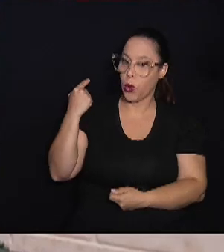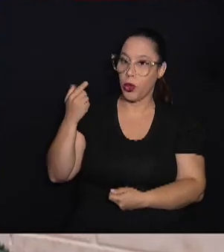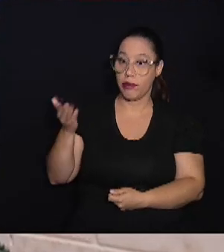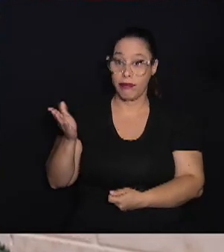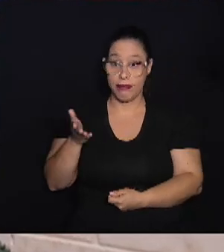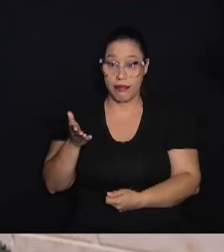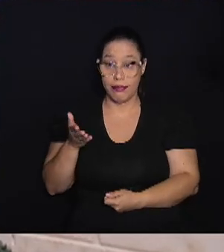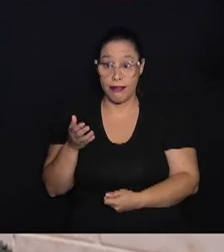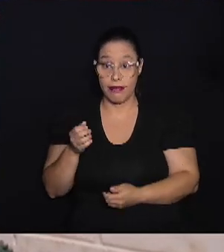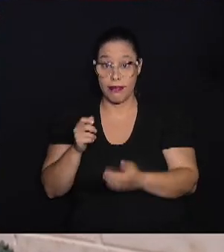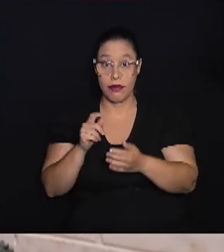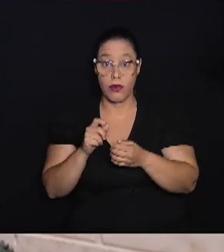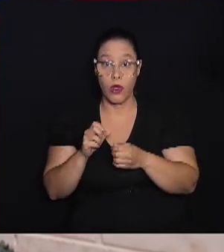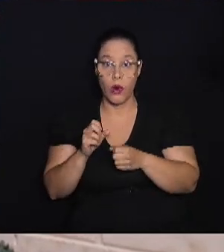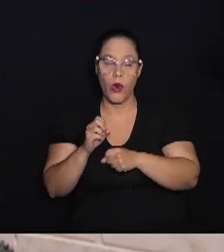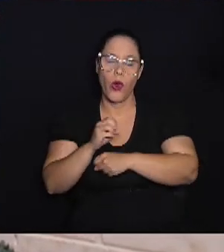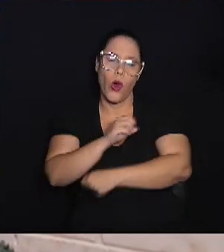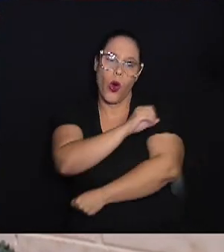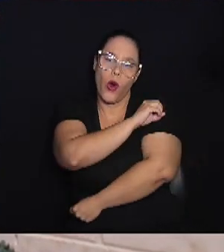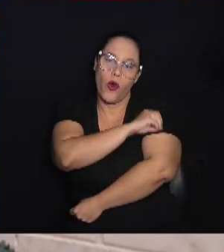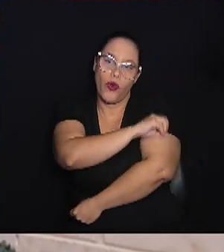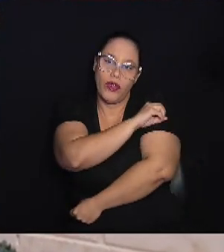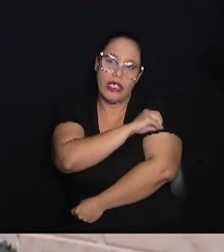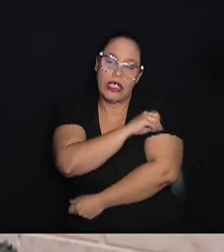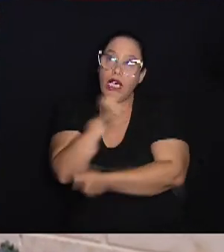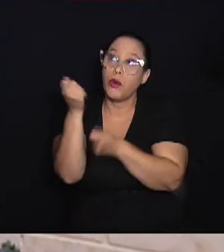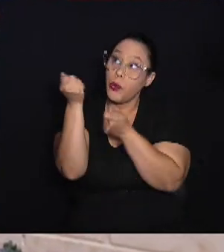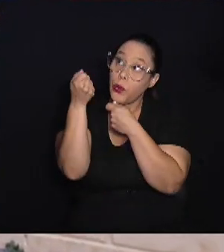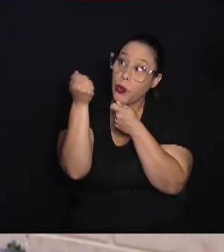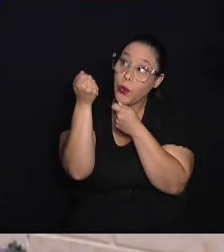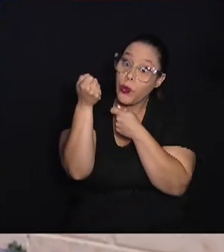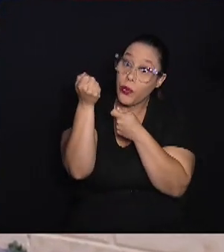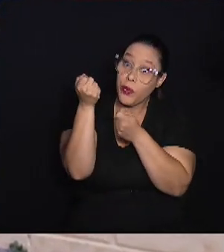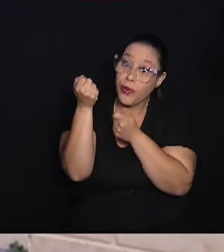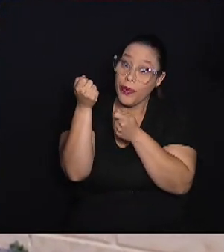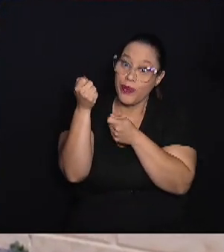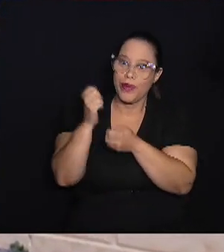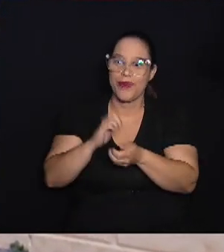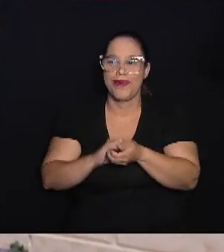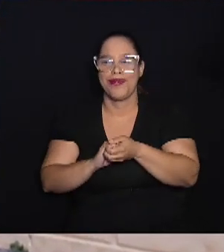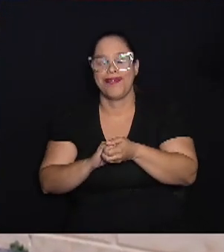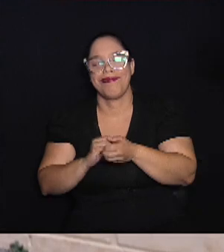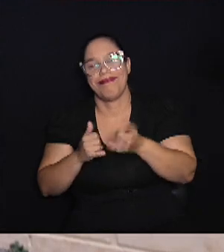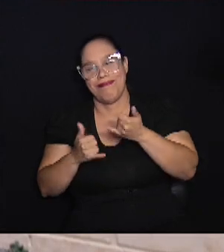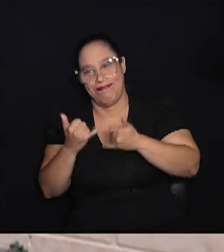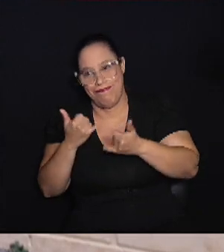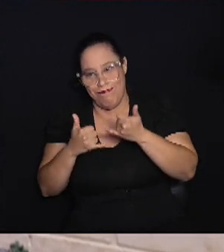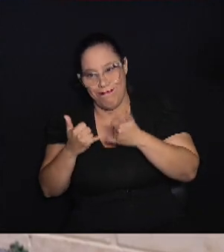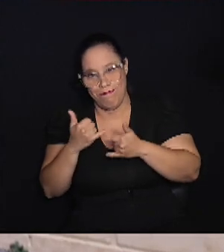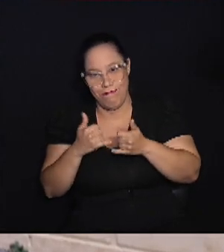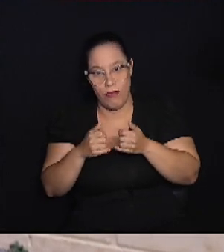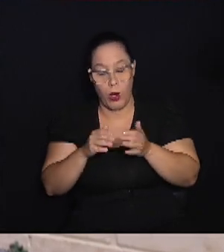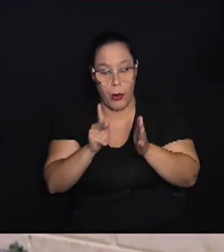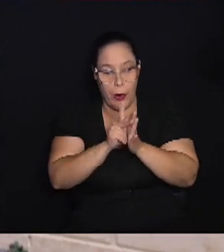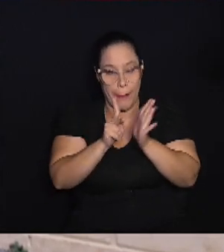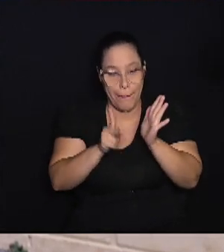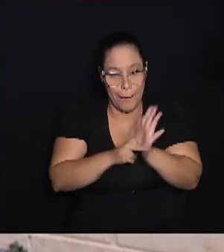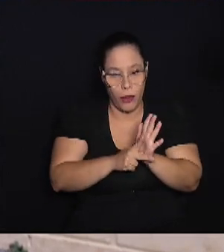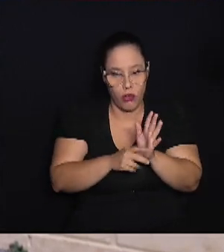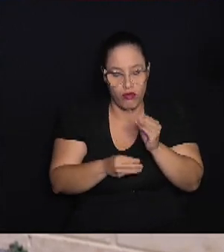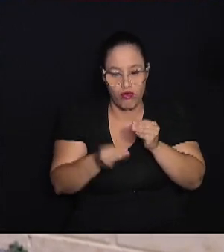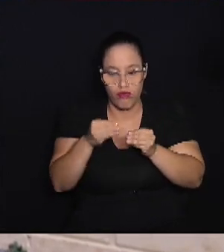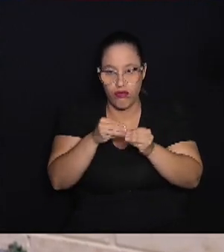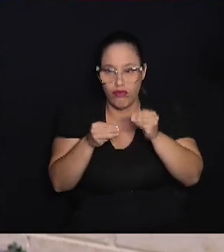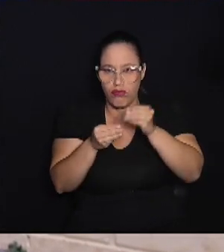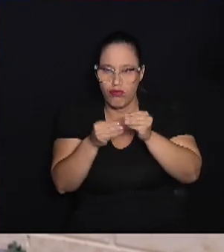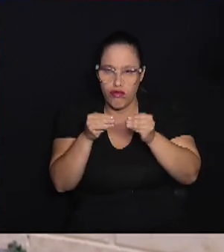está tendo uma oficina de pipa, onde os monitores ensinam a criançada ali a montar o projeto das pipas deles, desde